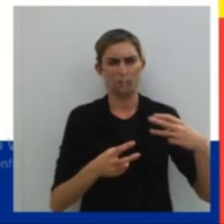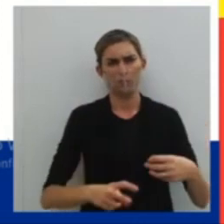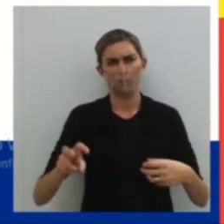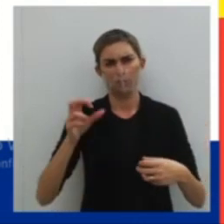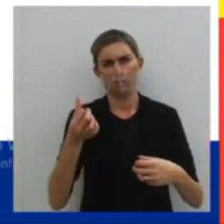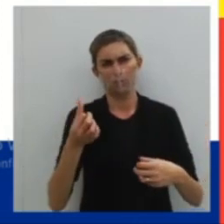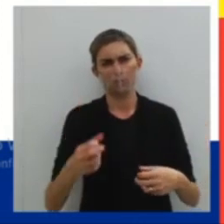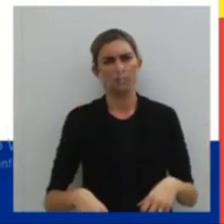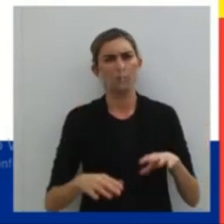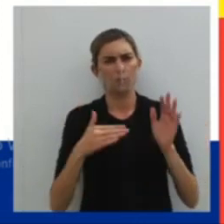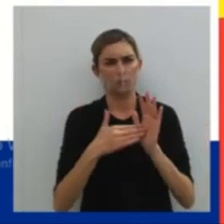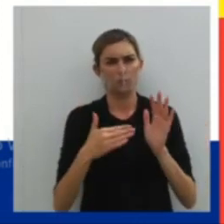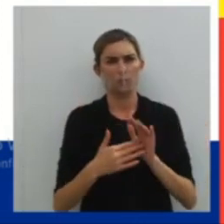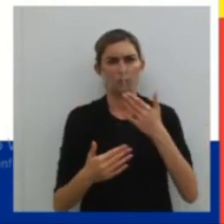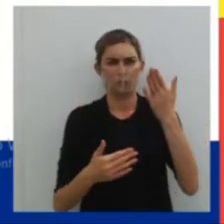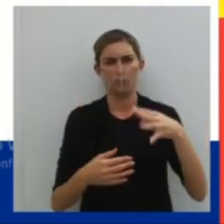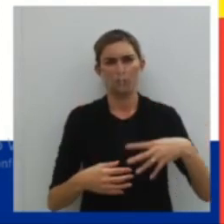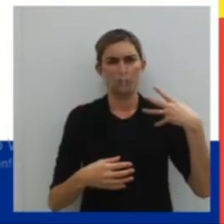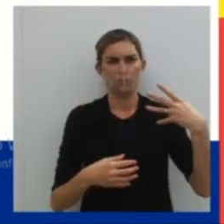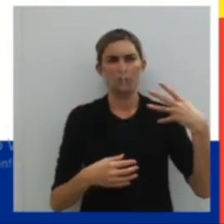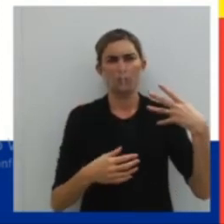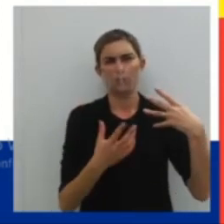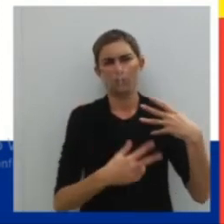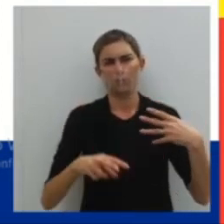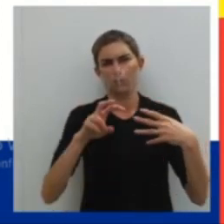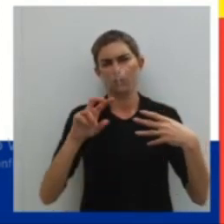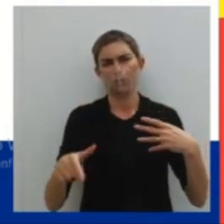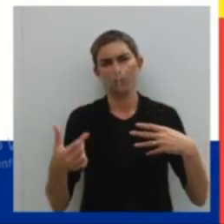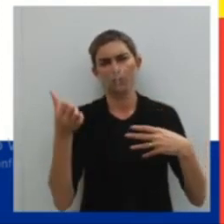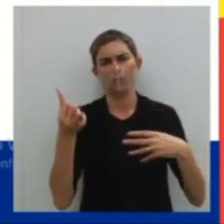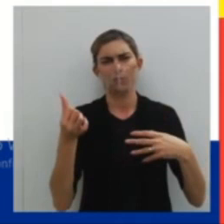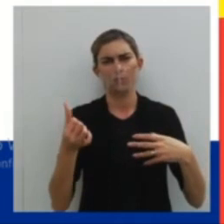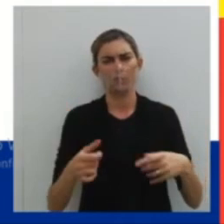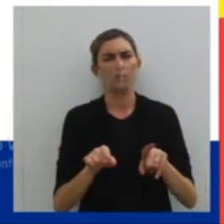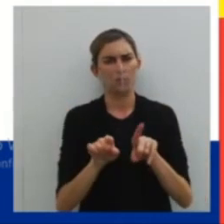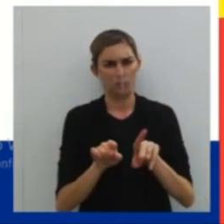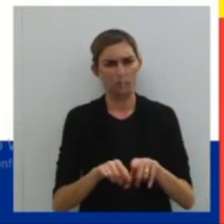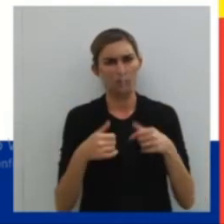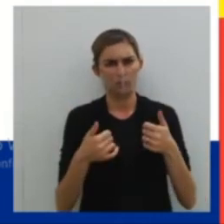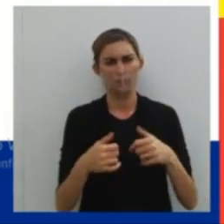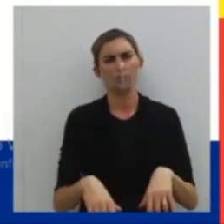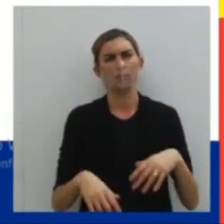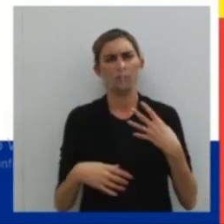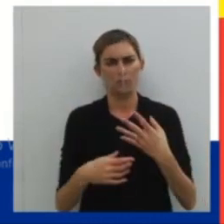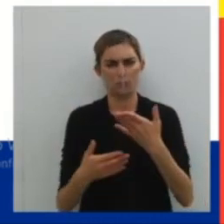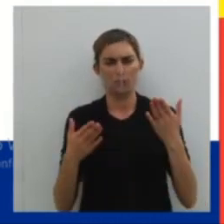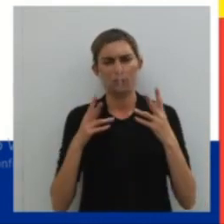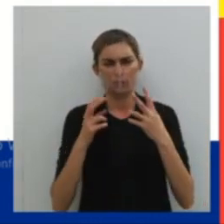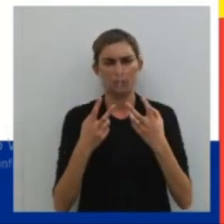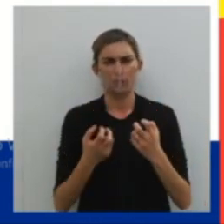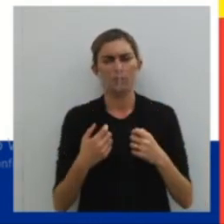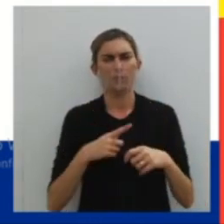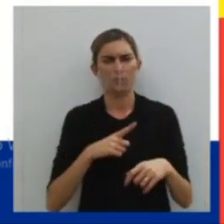3, 6. E por último, o elemento 4, que eu vou associá-lo aqui ao 5 e ao 6 também. E aí você percebe que